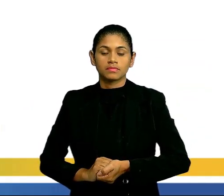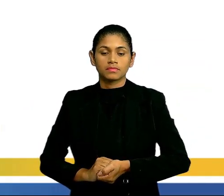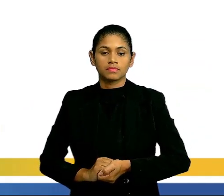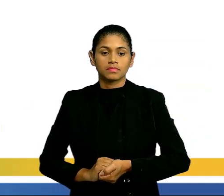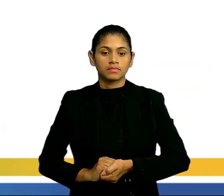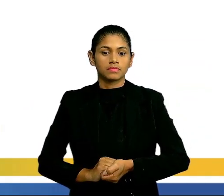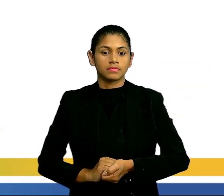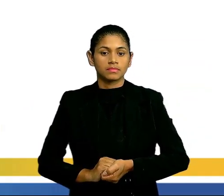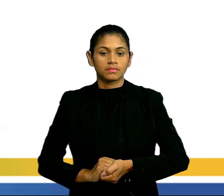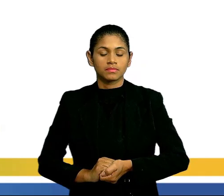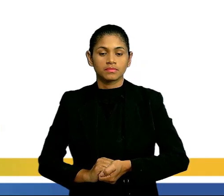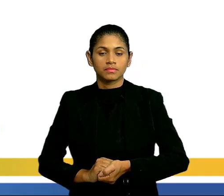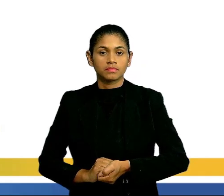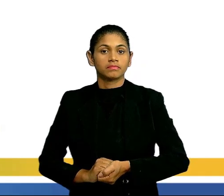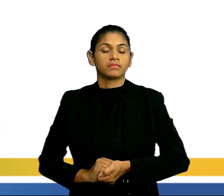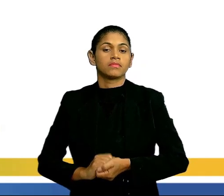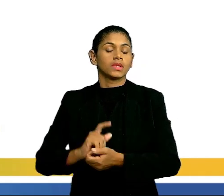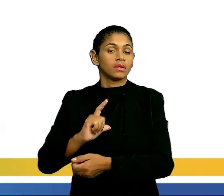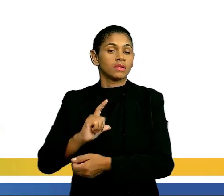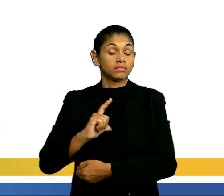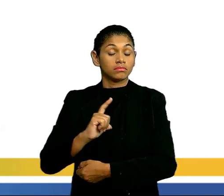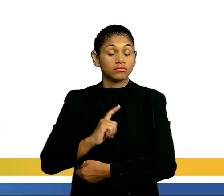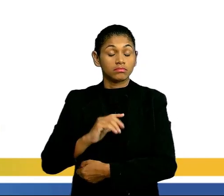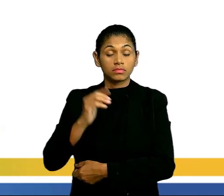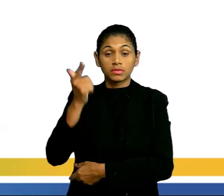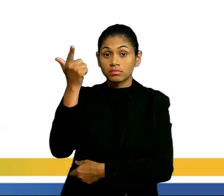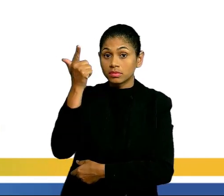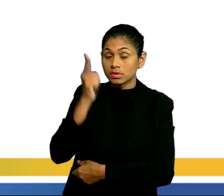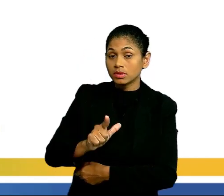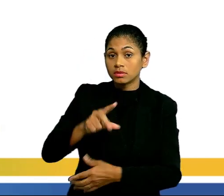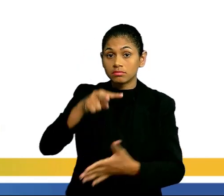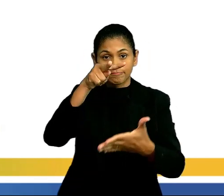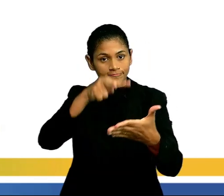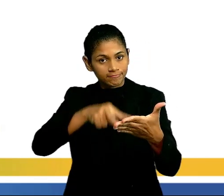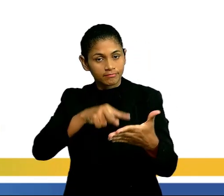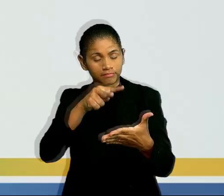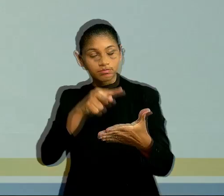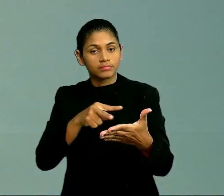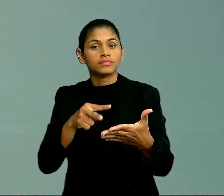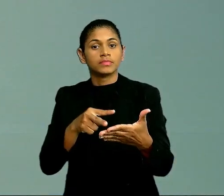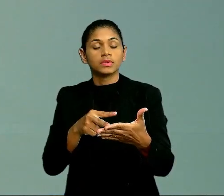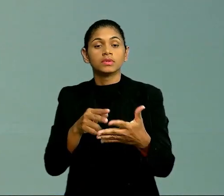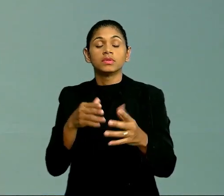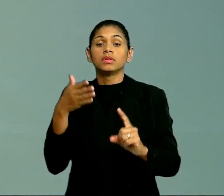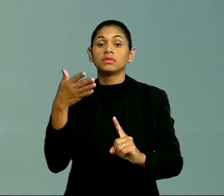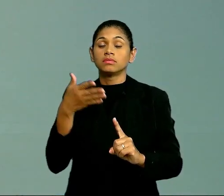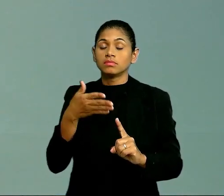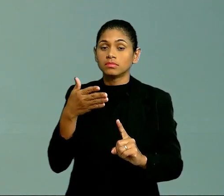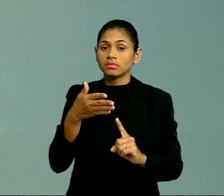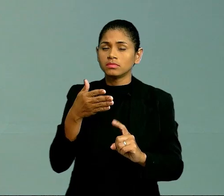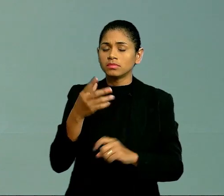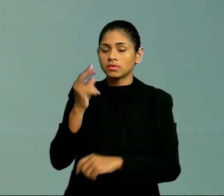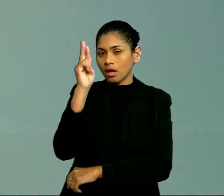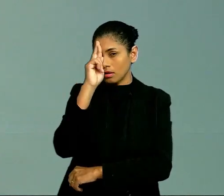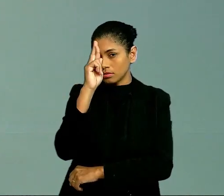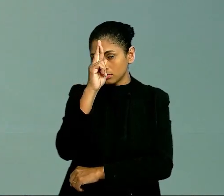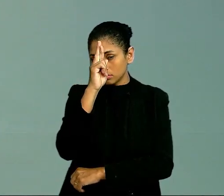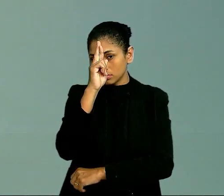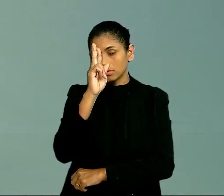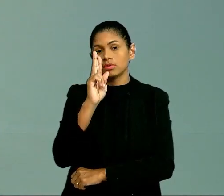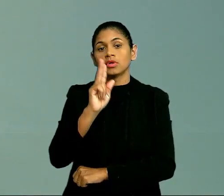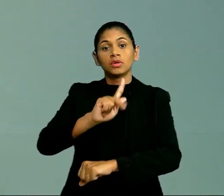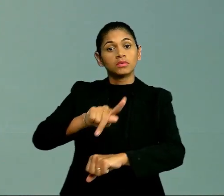tá? Então eu tenho uma releitura diferente aí da história do Brasil. Só lembrando que quando nós falamos de